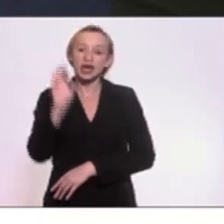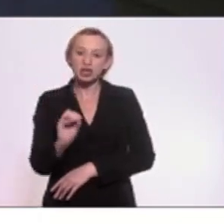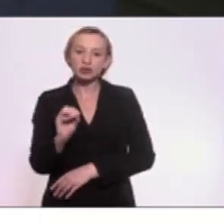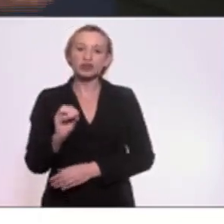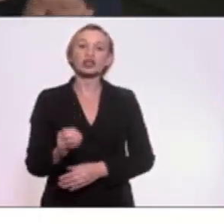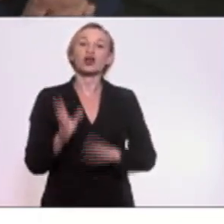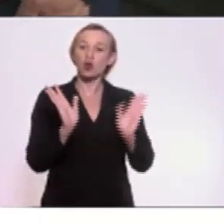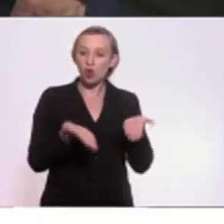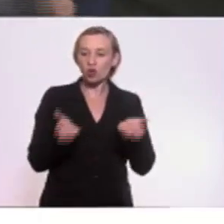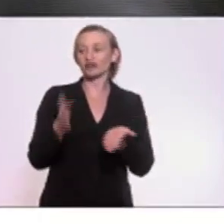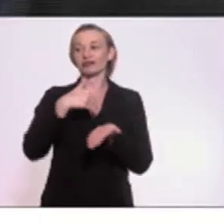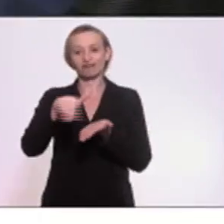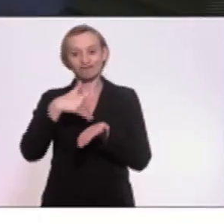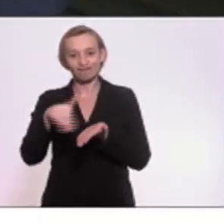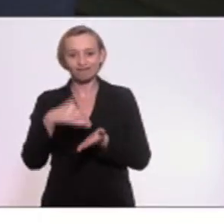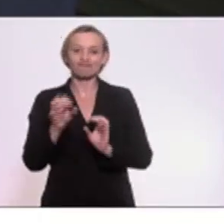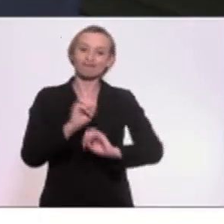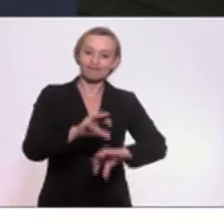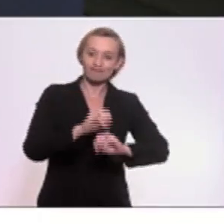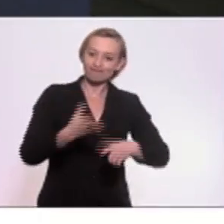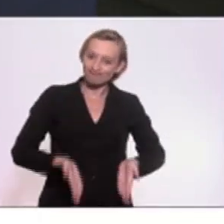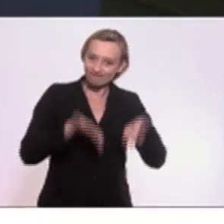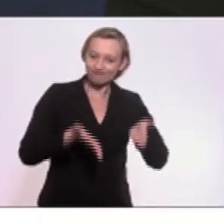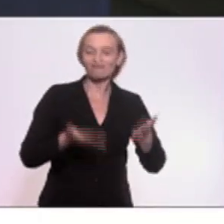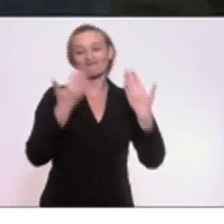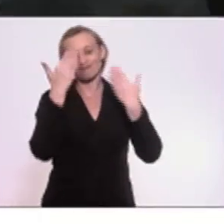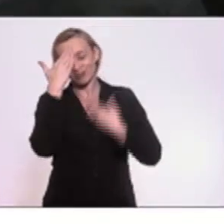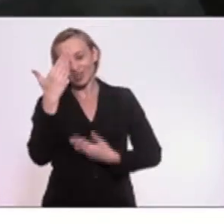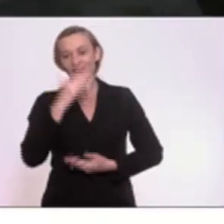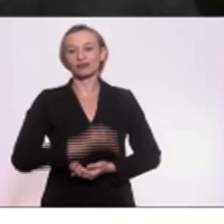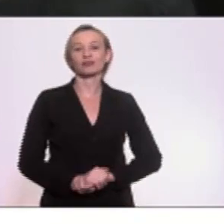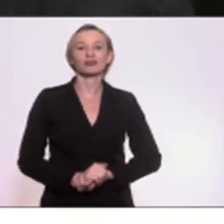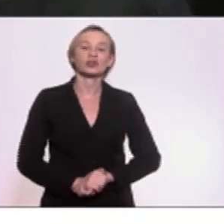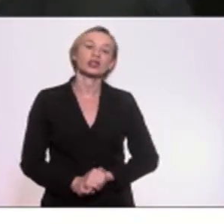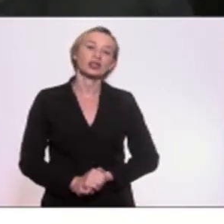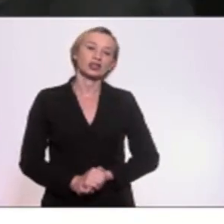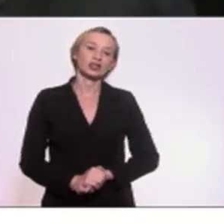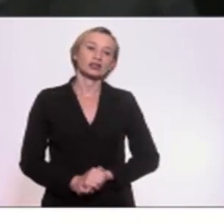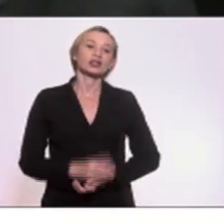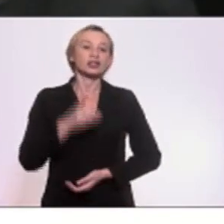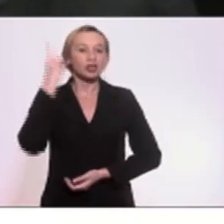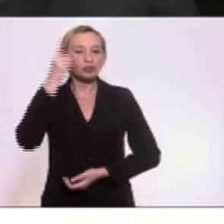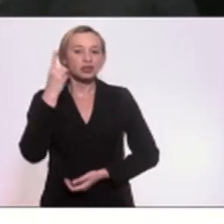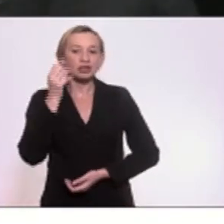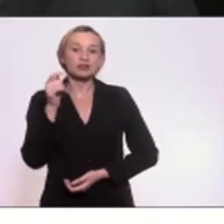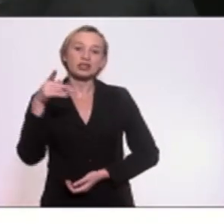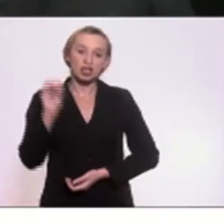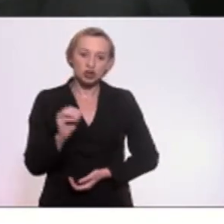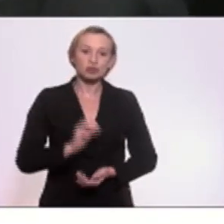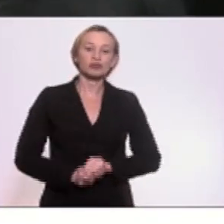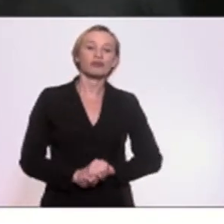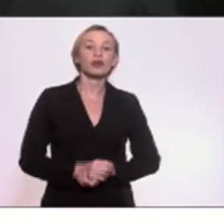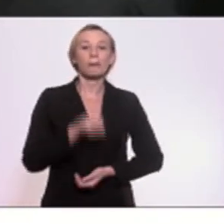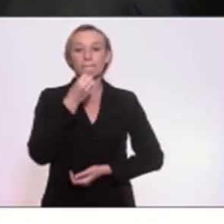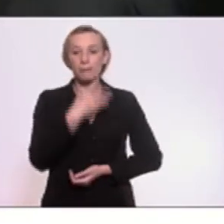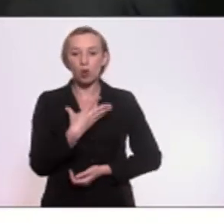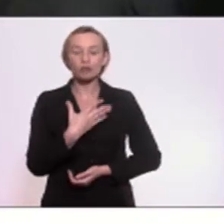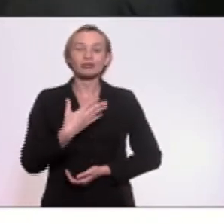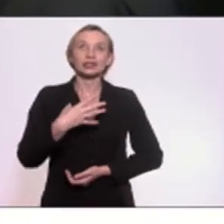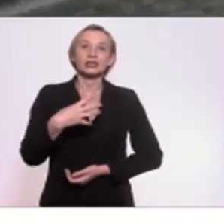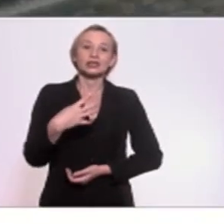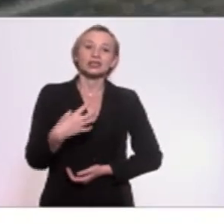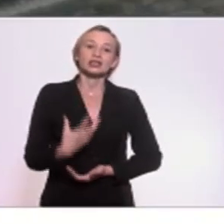Fernandes, hoje o secretário de Educação, pela iniciativa. Muito obrigada. Deputado Sérgio. Bom, me